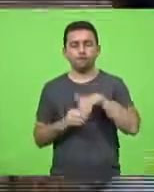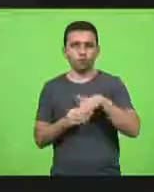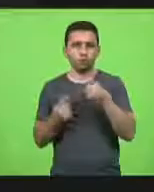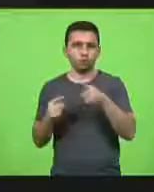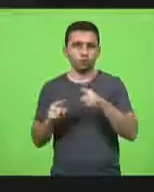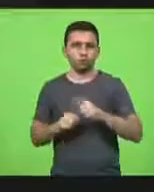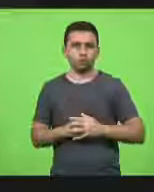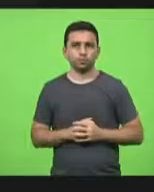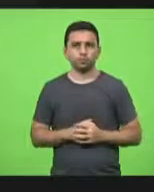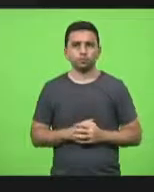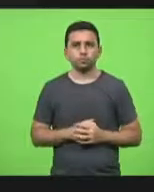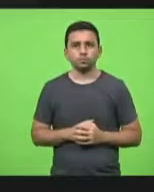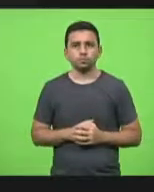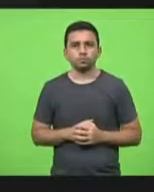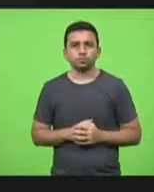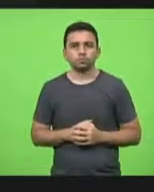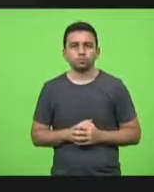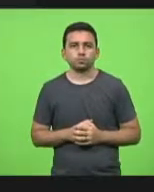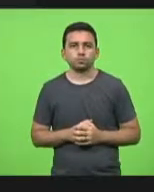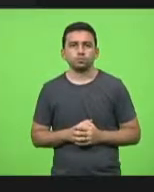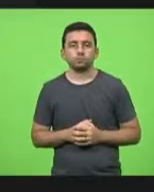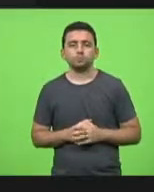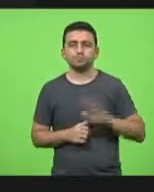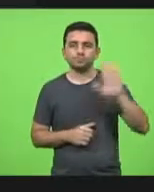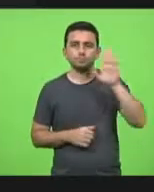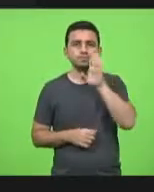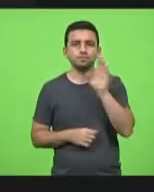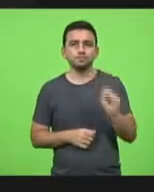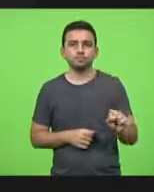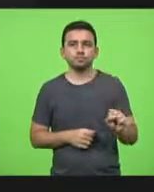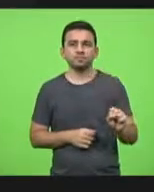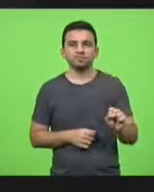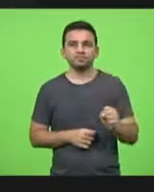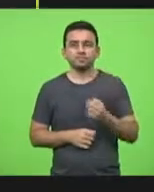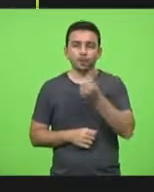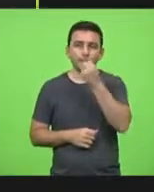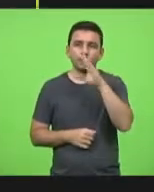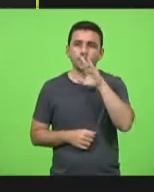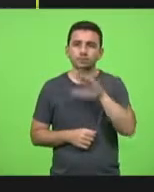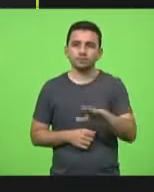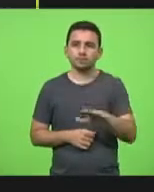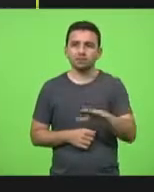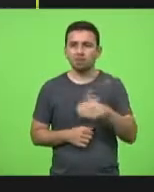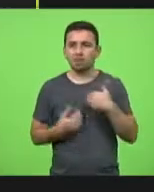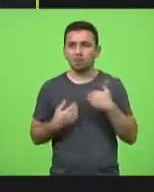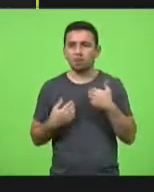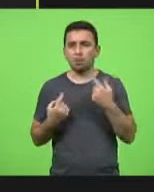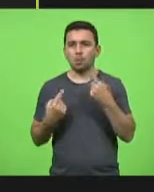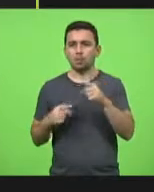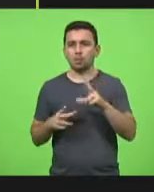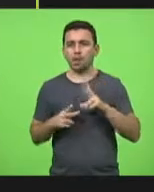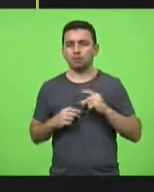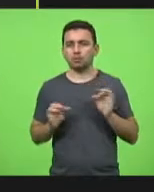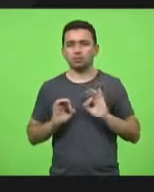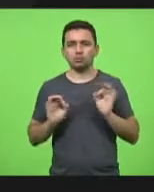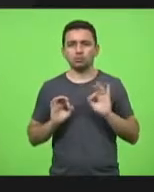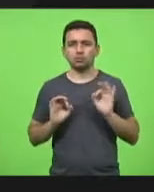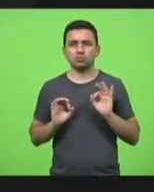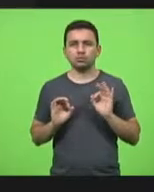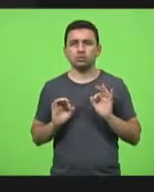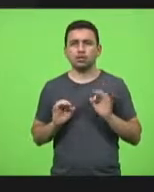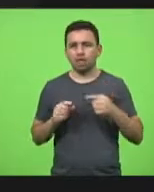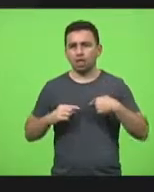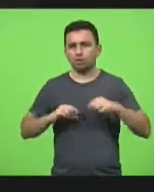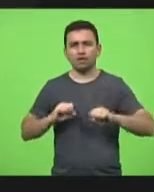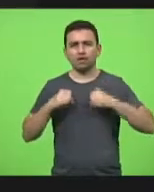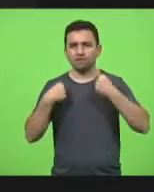presidente. Ainda em discussão, com a palavra o deputado Bruno Souza. Boa tarde a todos. Eu não tenho nada contra o mérito também. Aliás, até defendo